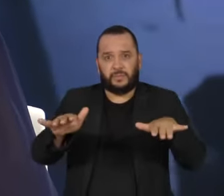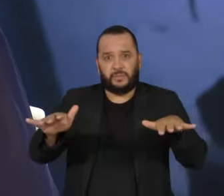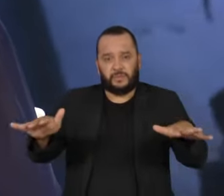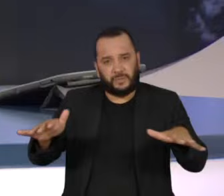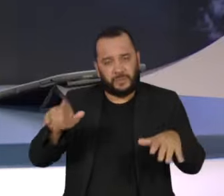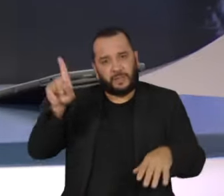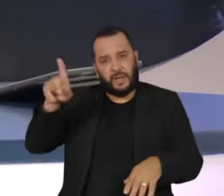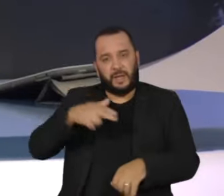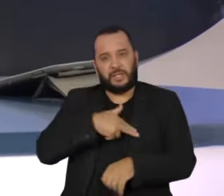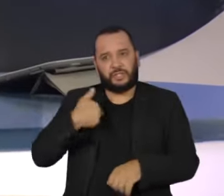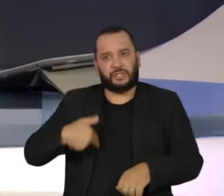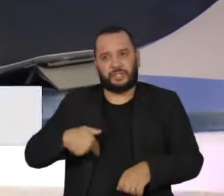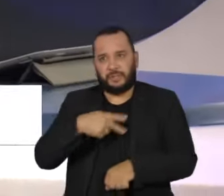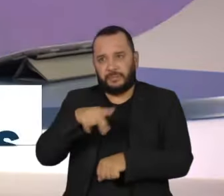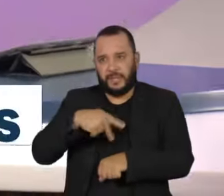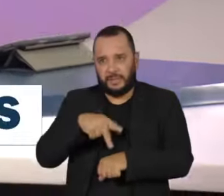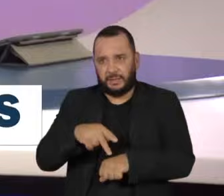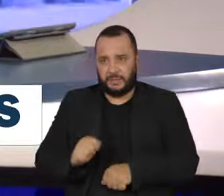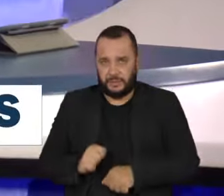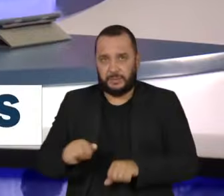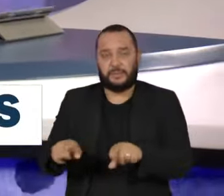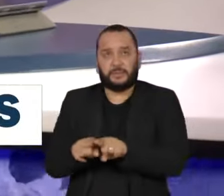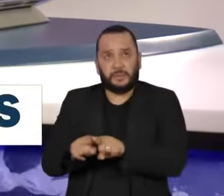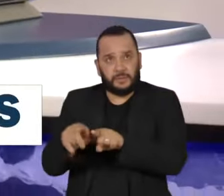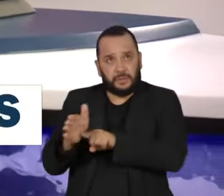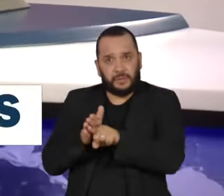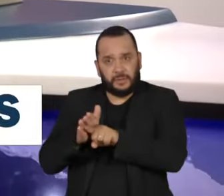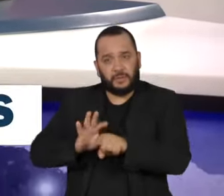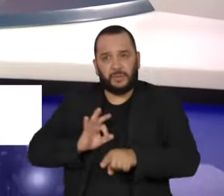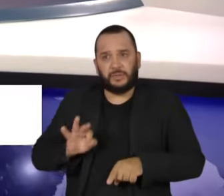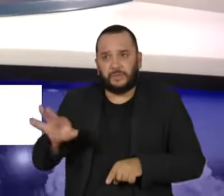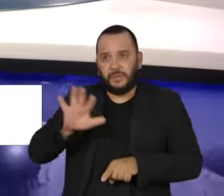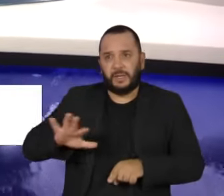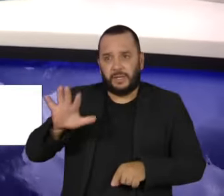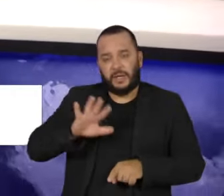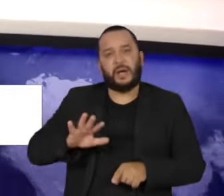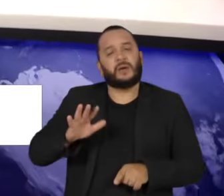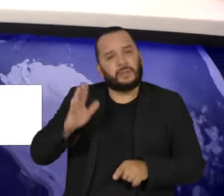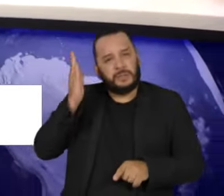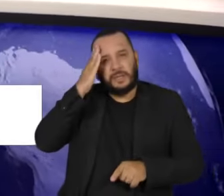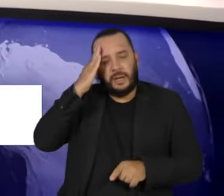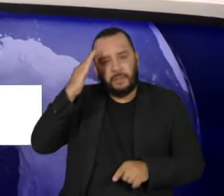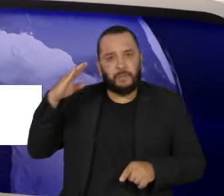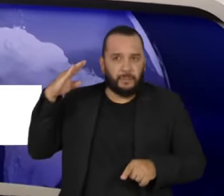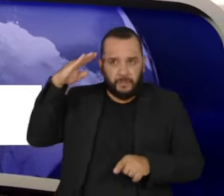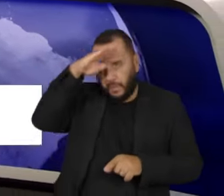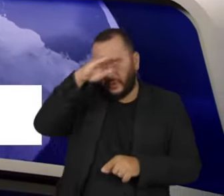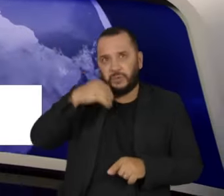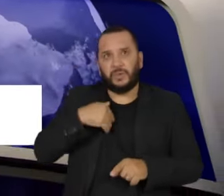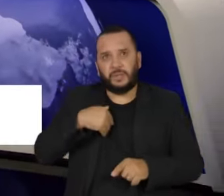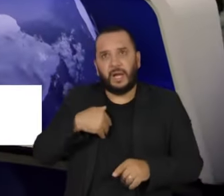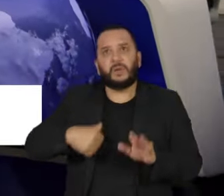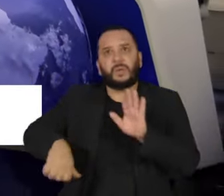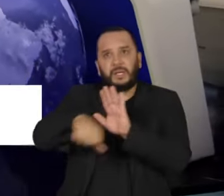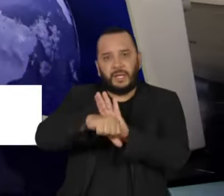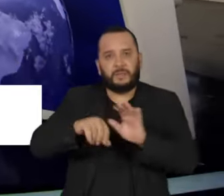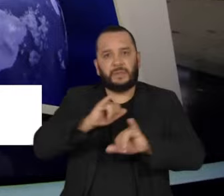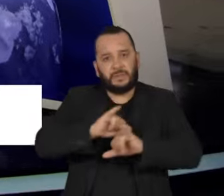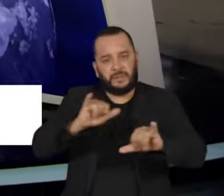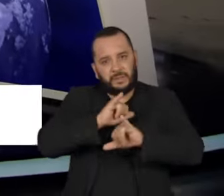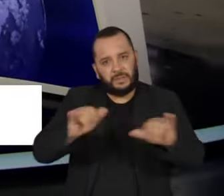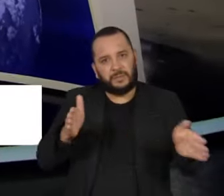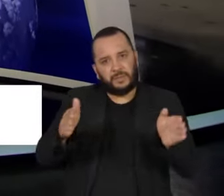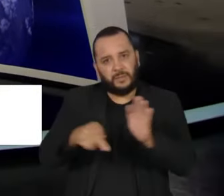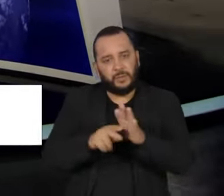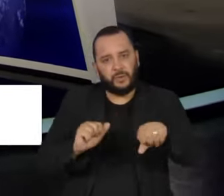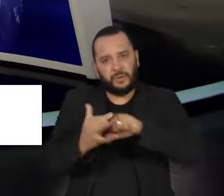China. E ainda, inquérito da Polícia Federal concluiu que Jair Bolsonaro cometeu crimes ao divulgar mentiras durante a pandemia.